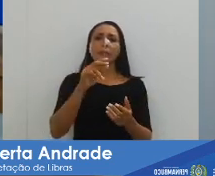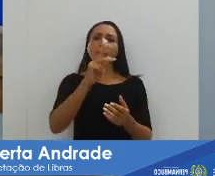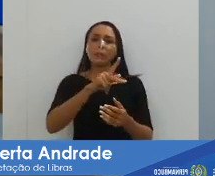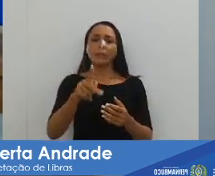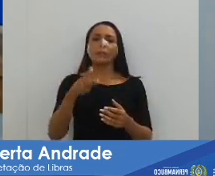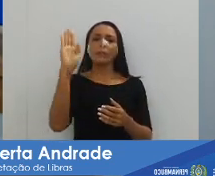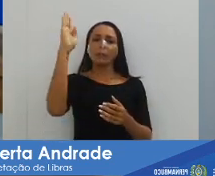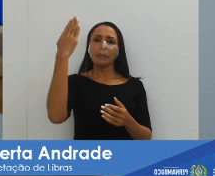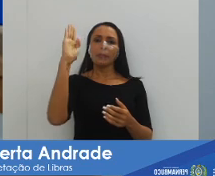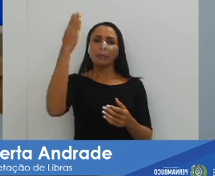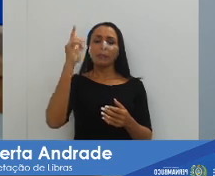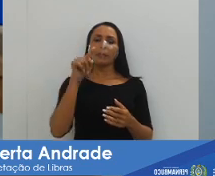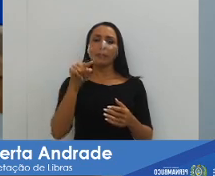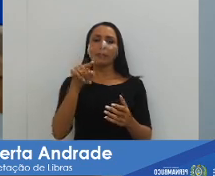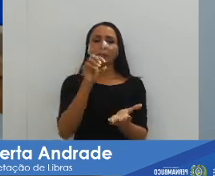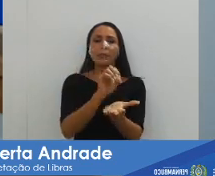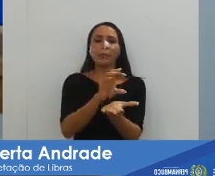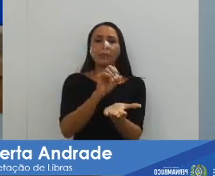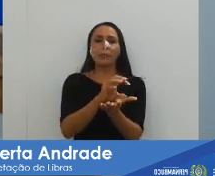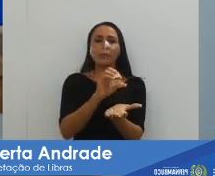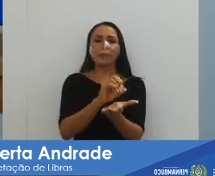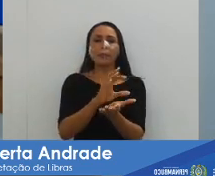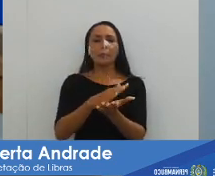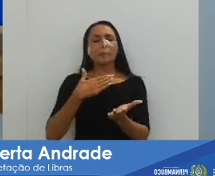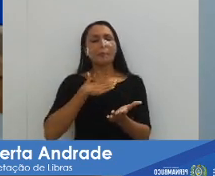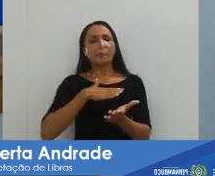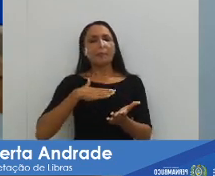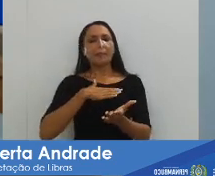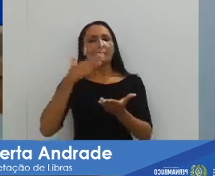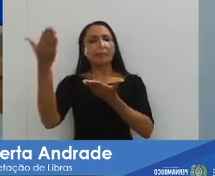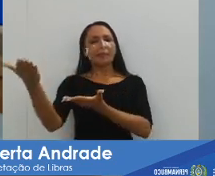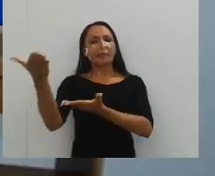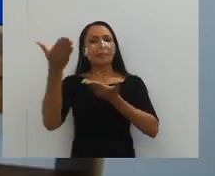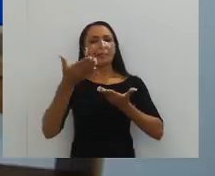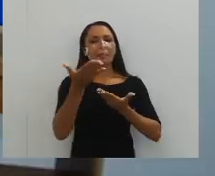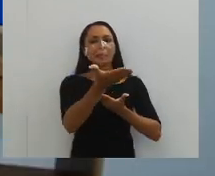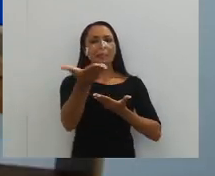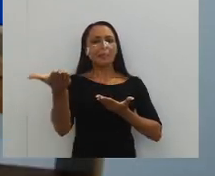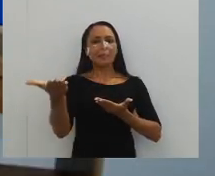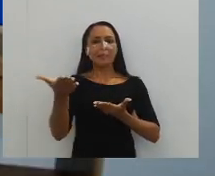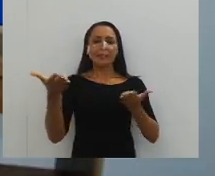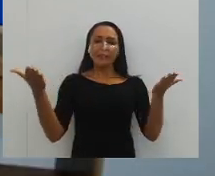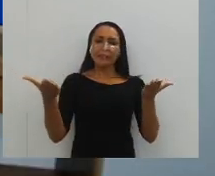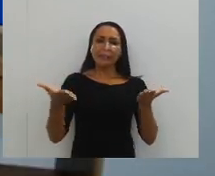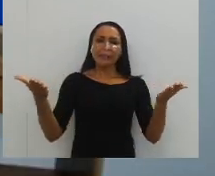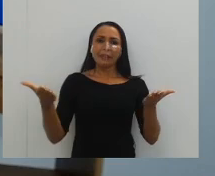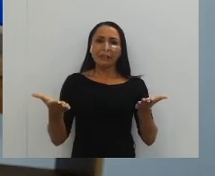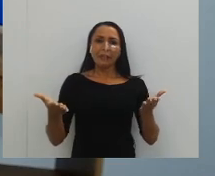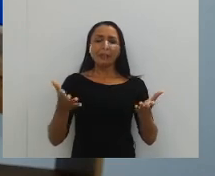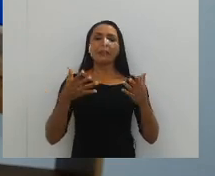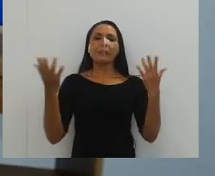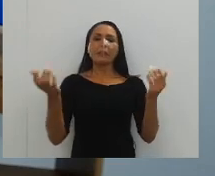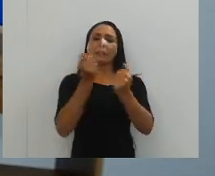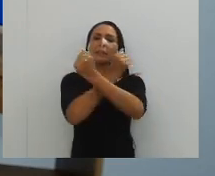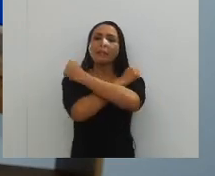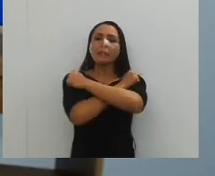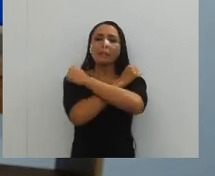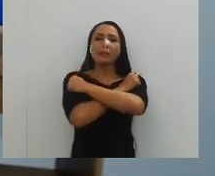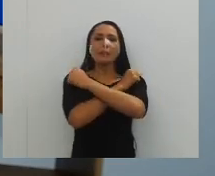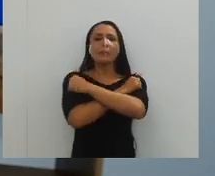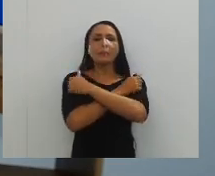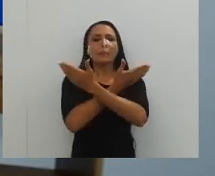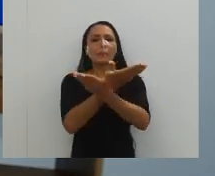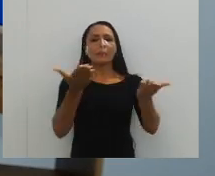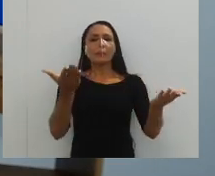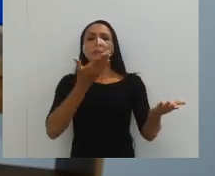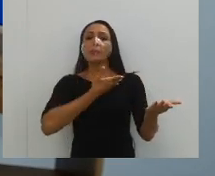de biologia aqui do EducaPE. É um prazer estar te recebendo aqui no EducaPE, tá? E já ampliando aí os abraços aí. Um abraço